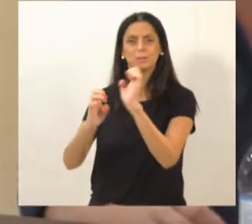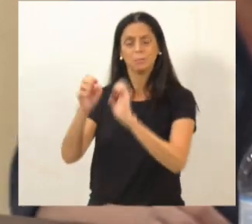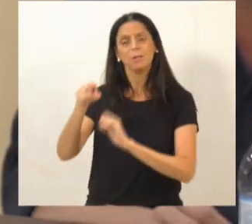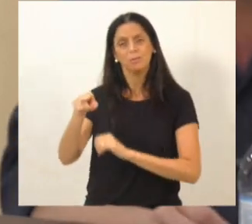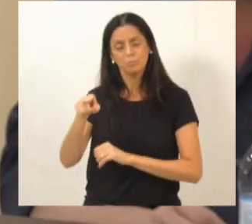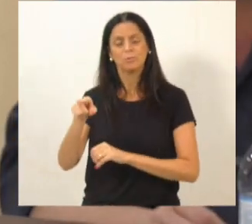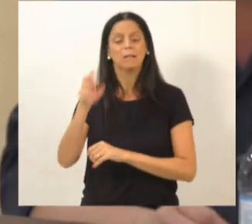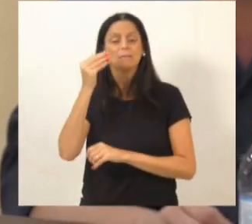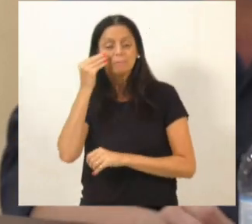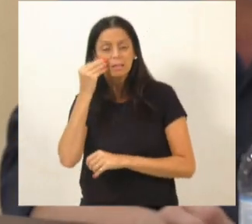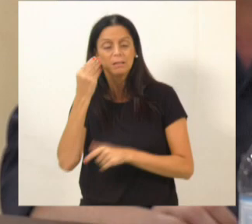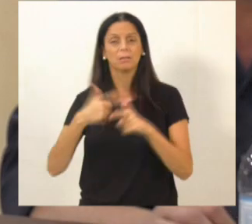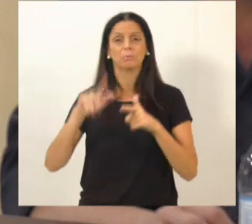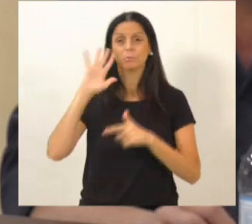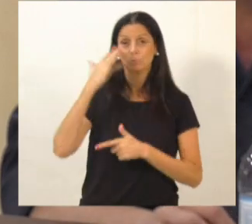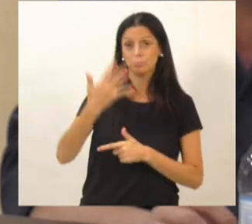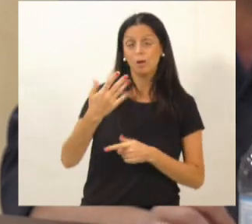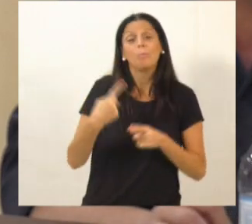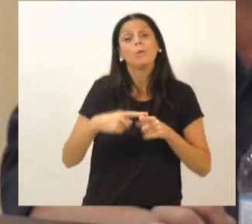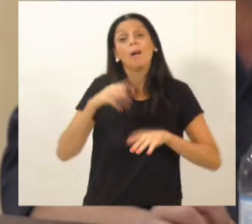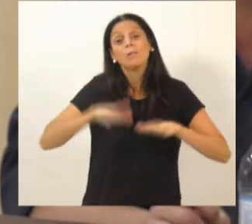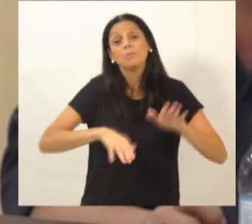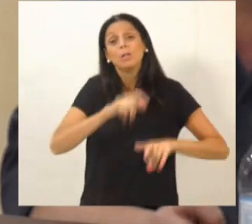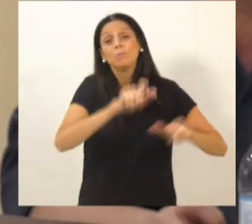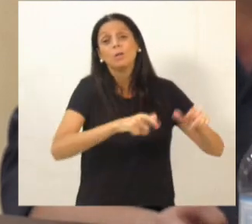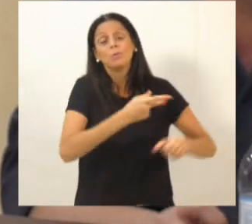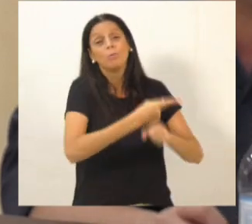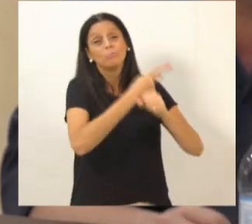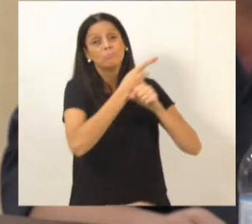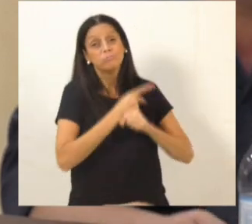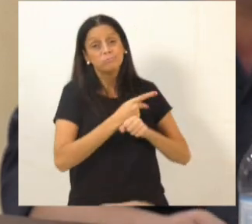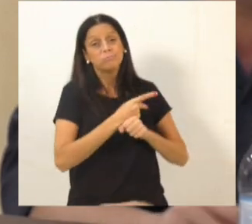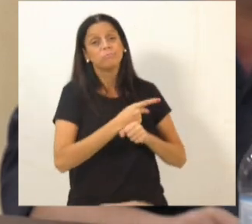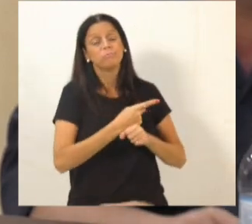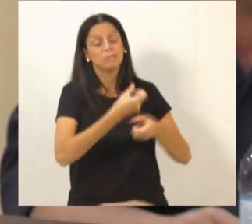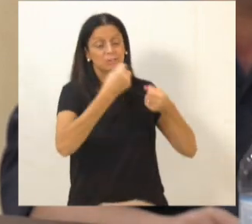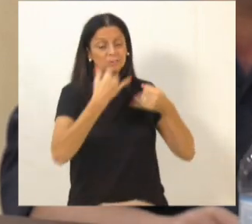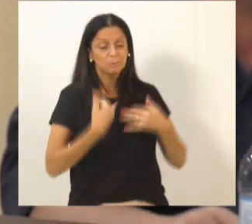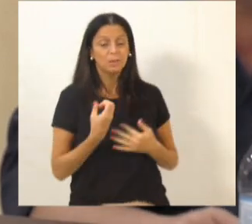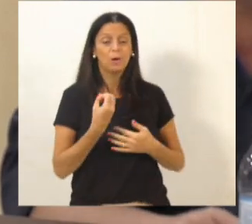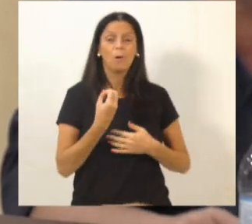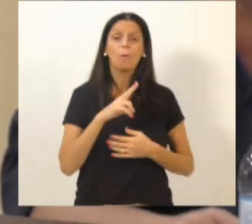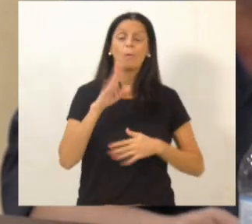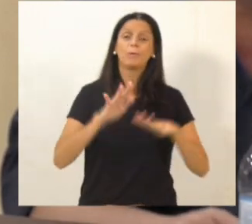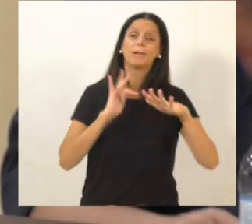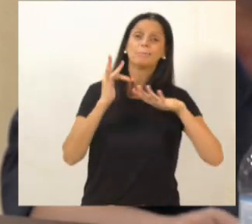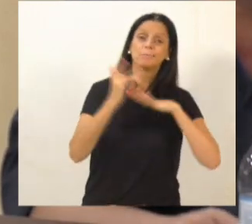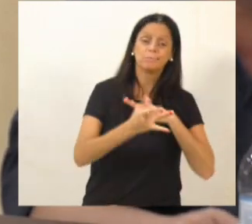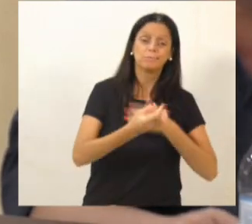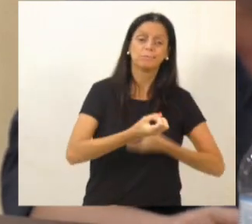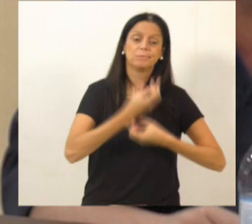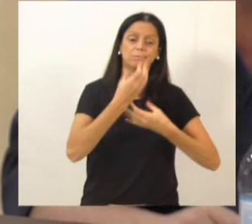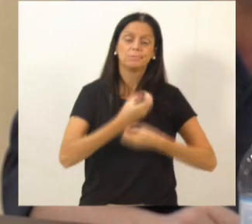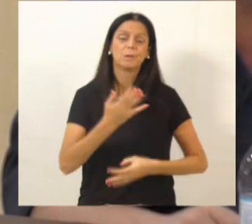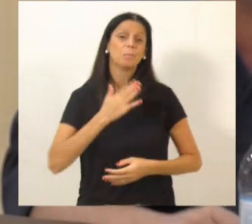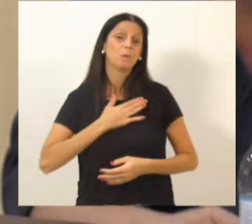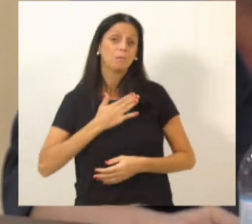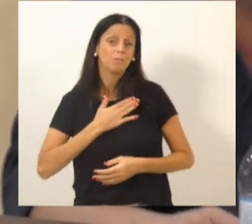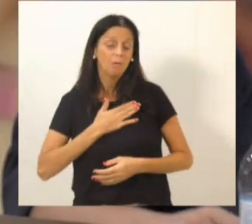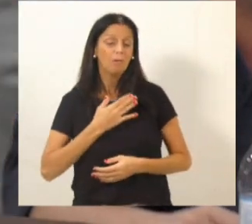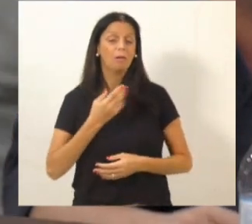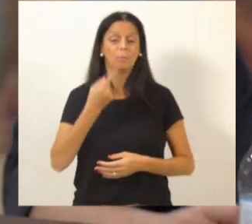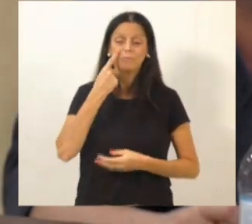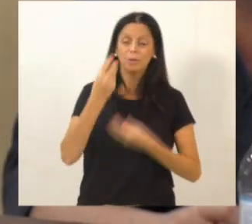São situações que chegam ao nosso gabinete, que chegam pelas redes sociais, que chegam no nosso WhatsApp, que chegam para nós como reivindicações. Então, nesse sentido, a gente